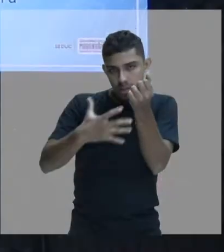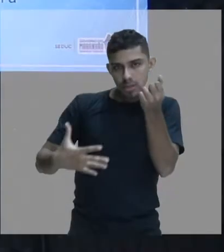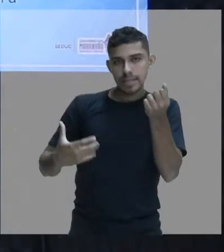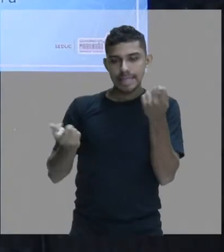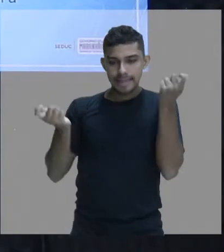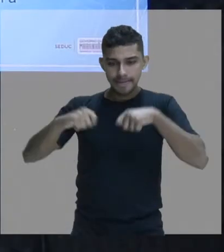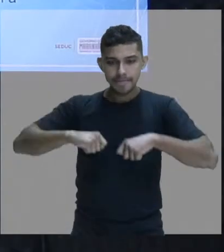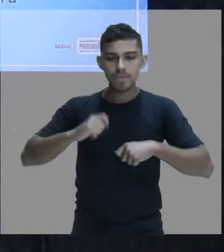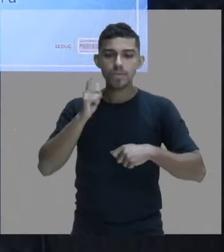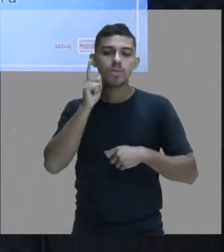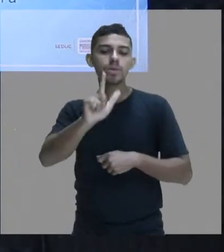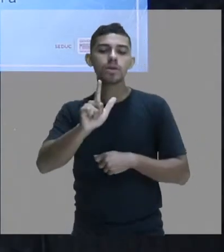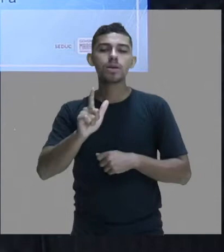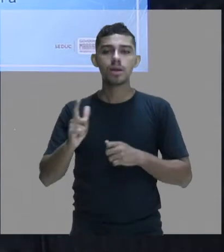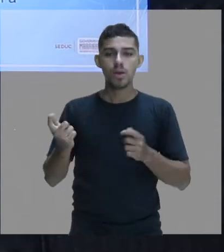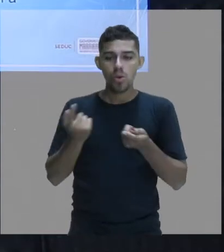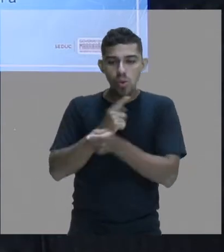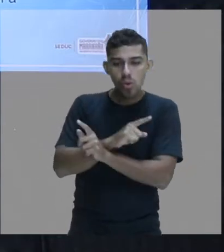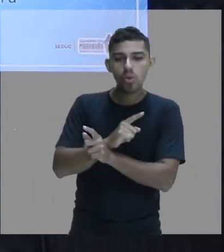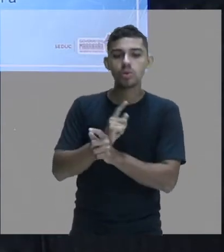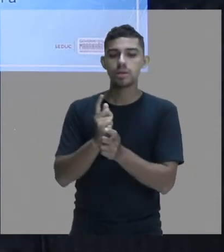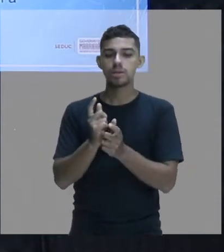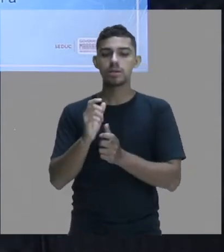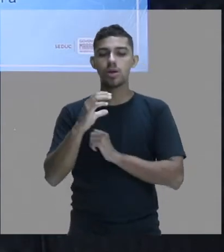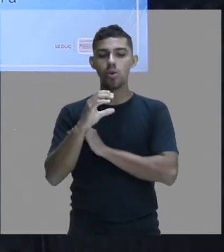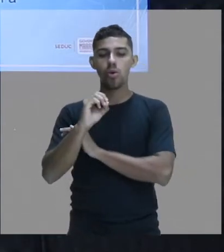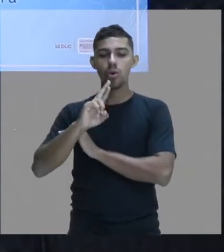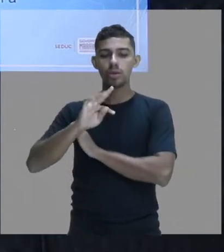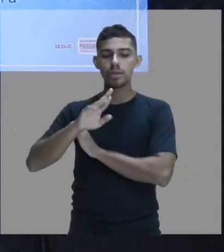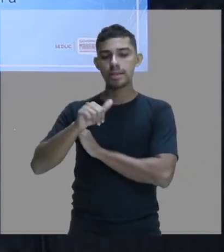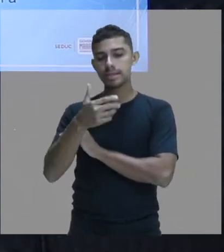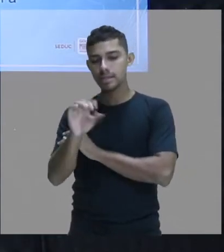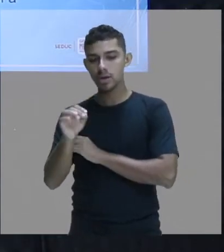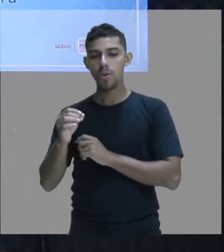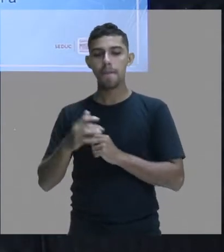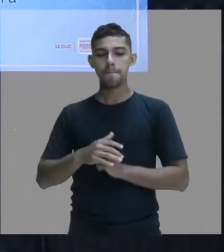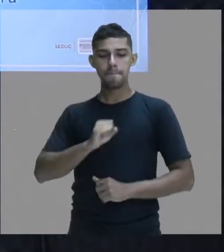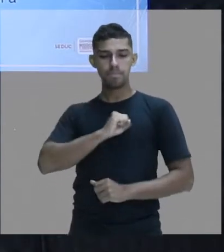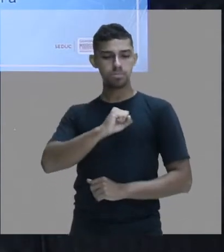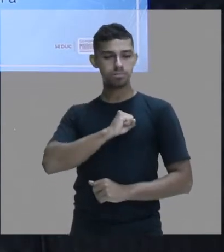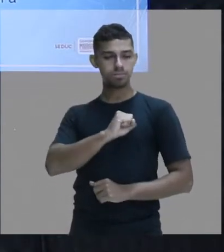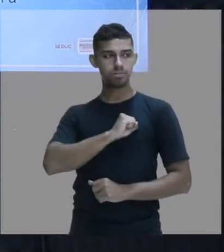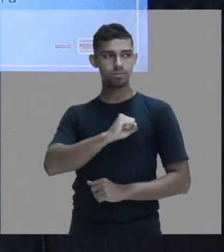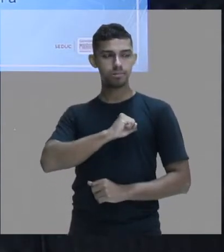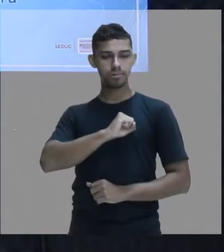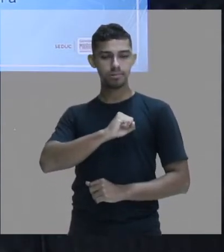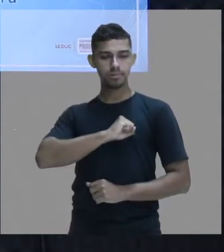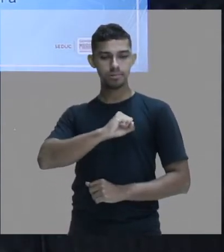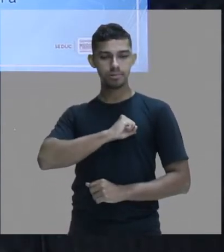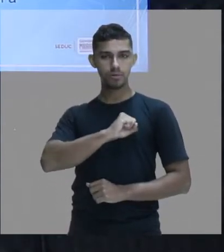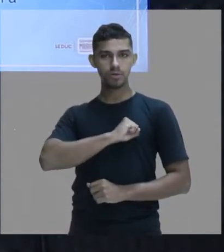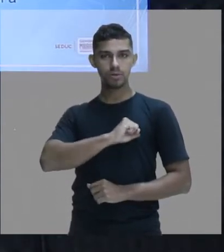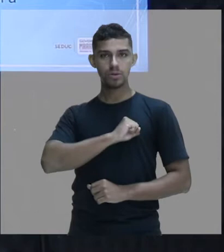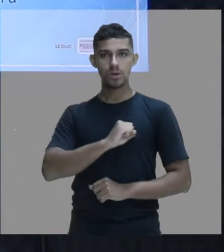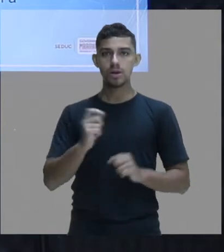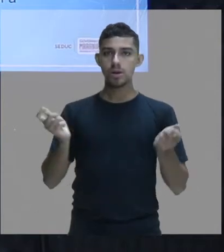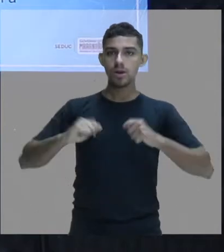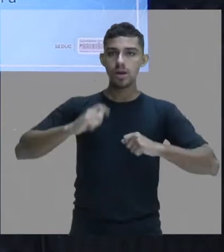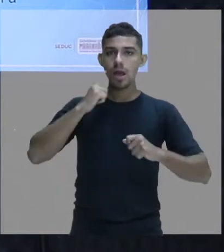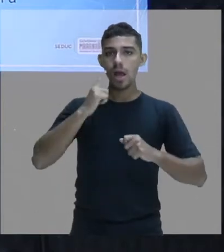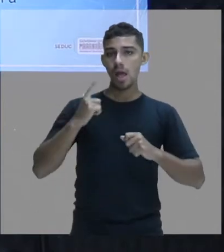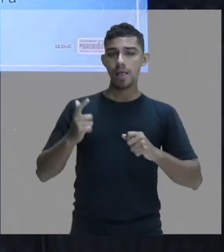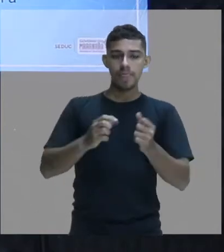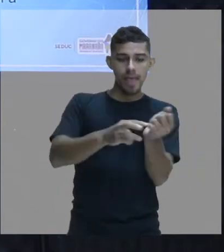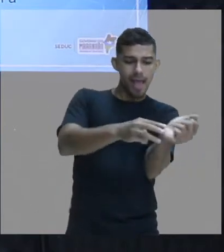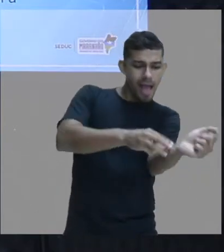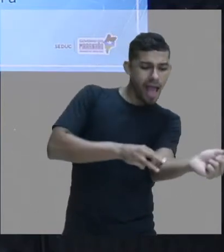o suficiente para realizar a contração a cada batimento cardíaco. E os capilares, que são ramificações tanto de artérias